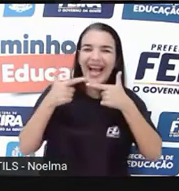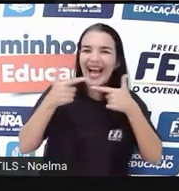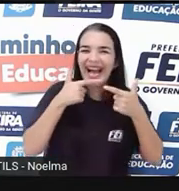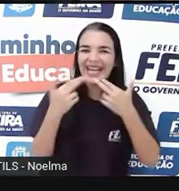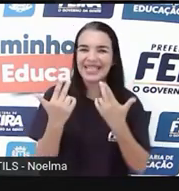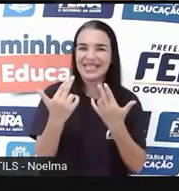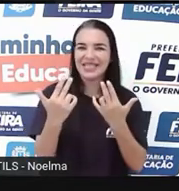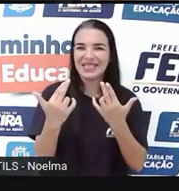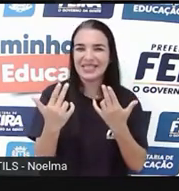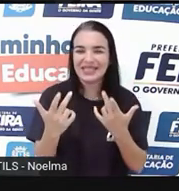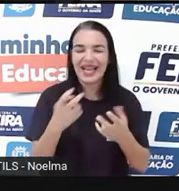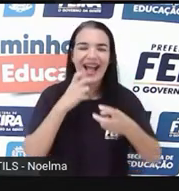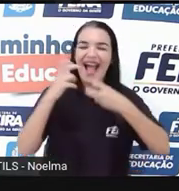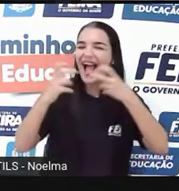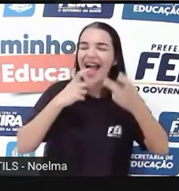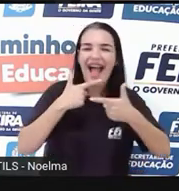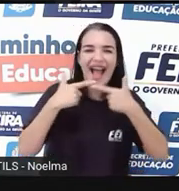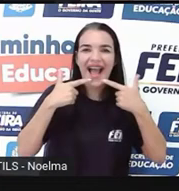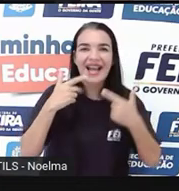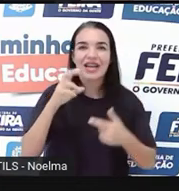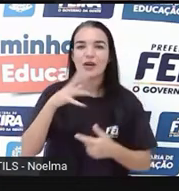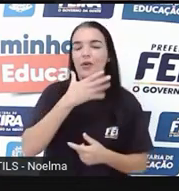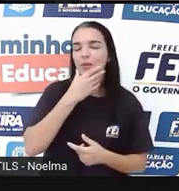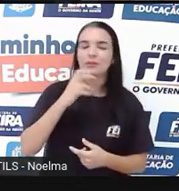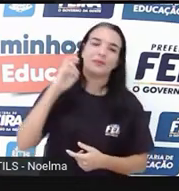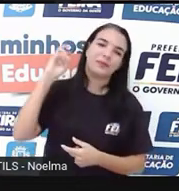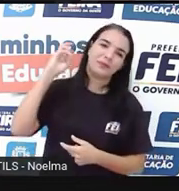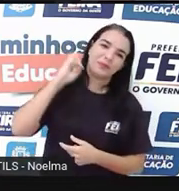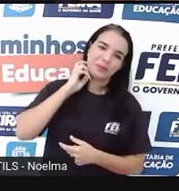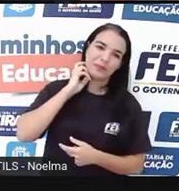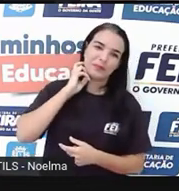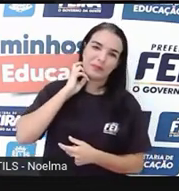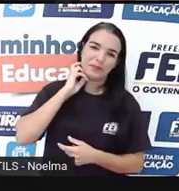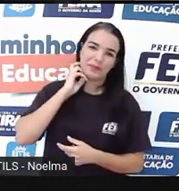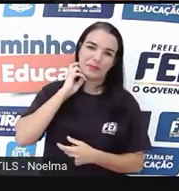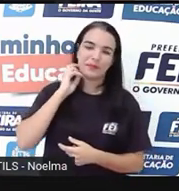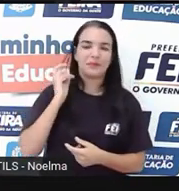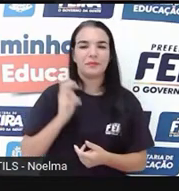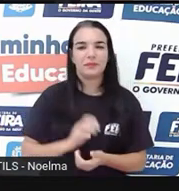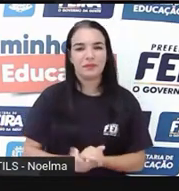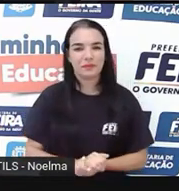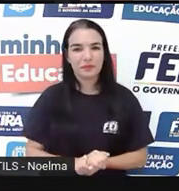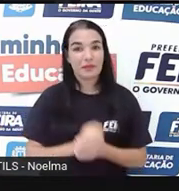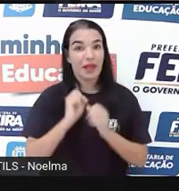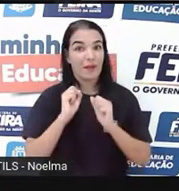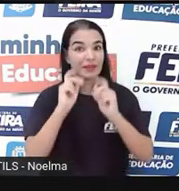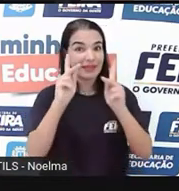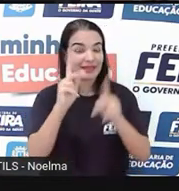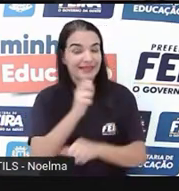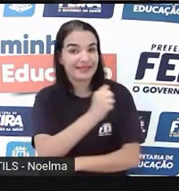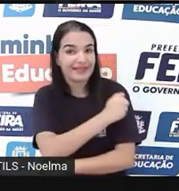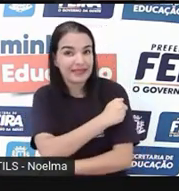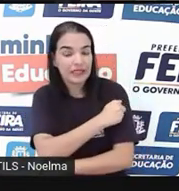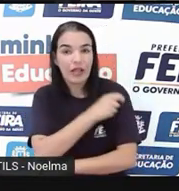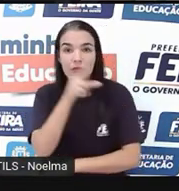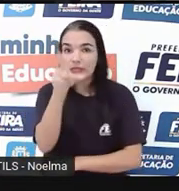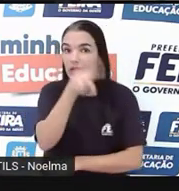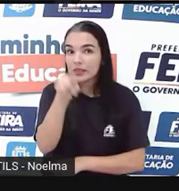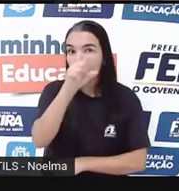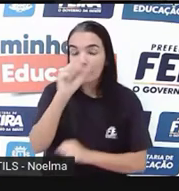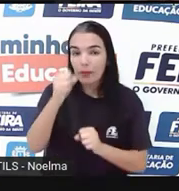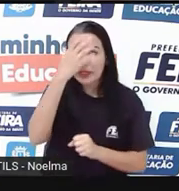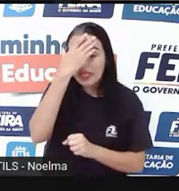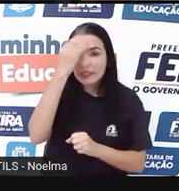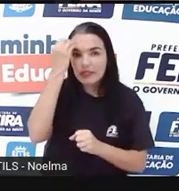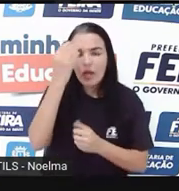risada, gargalhada, como se fosse um vampiro. Laugh. Ok, students? Então, não esqueçam